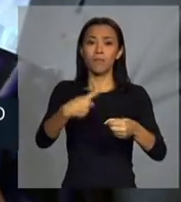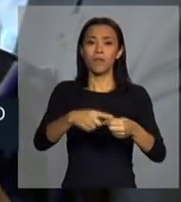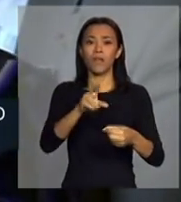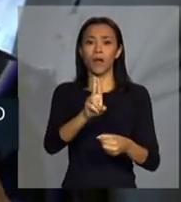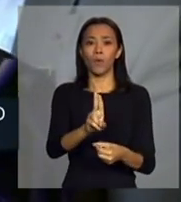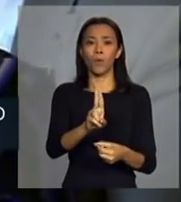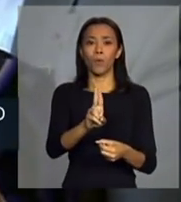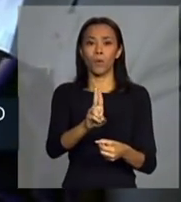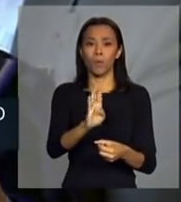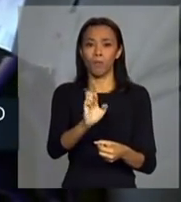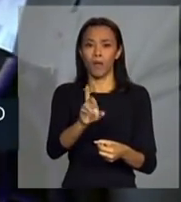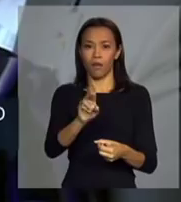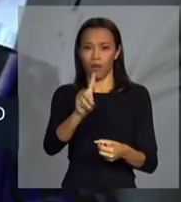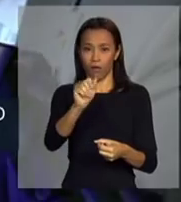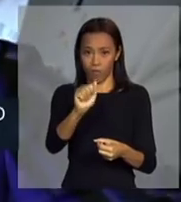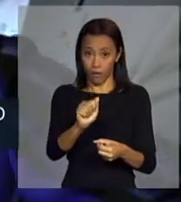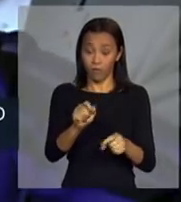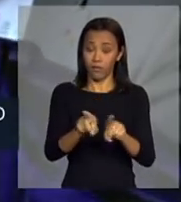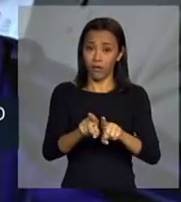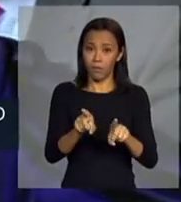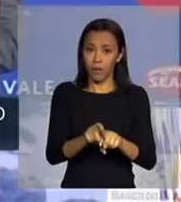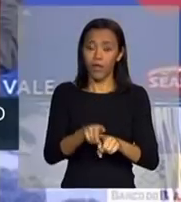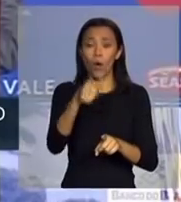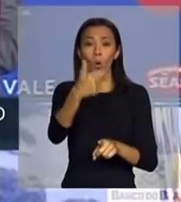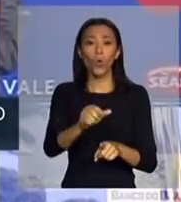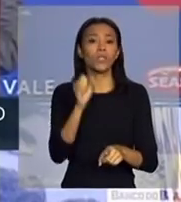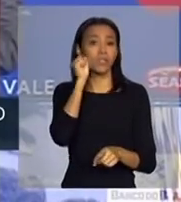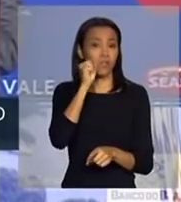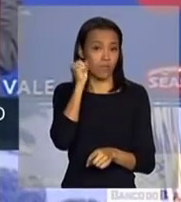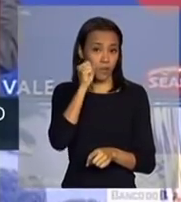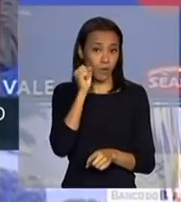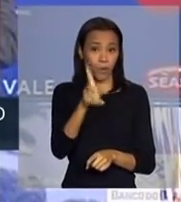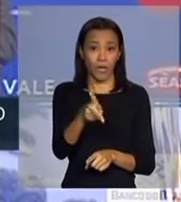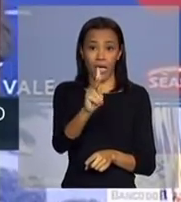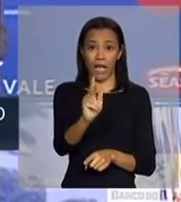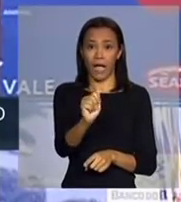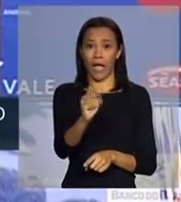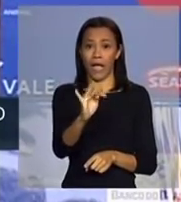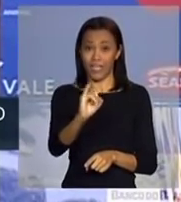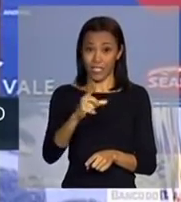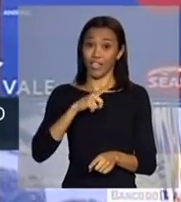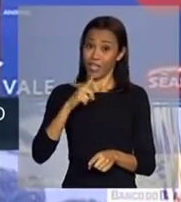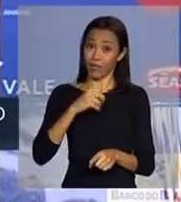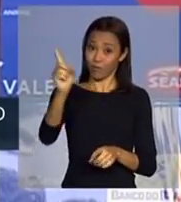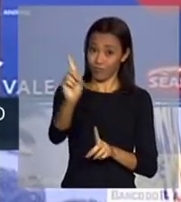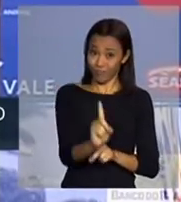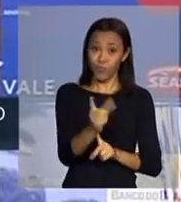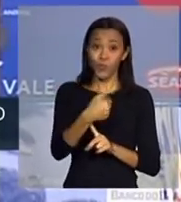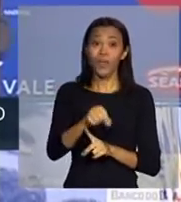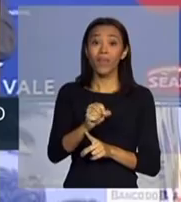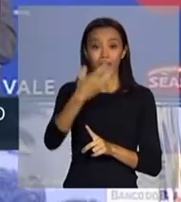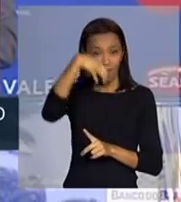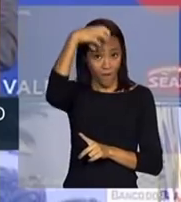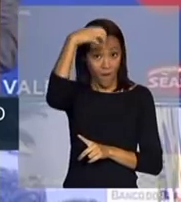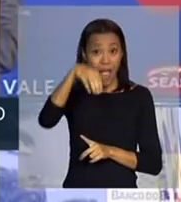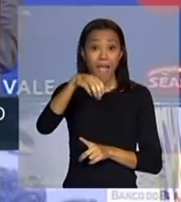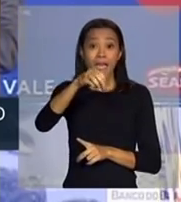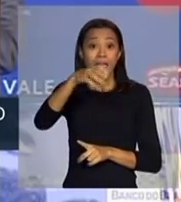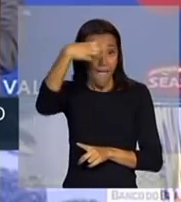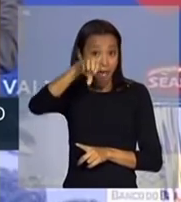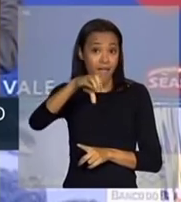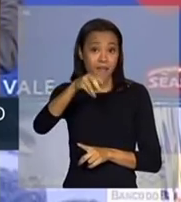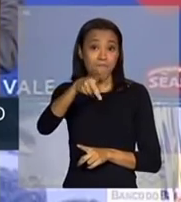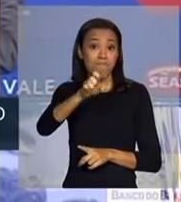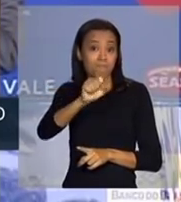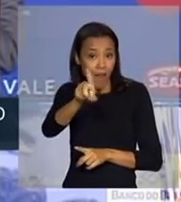tantos anos. Por iniciativa da senadora Cátia Abreu, temos o nosso rei, mineiro de três corações, o rei Pelé, agora como